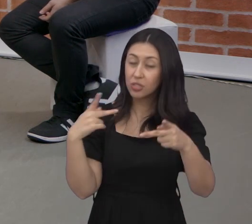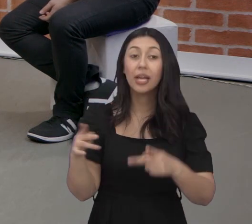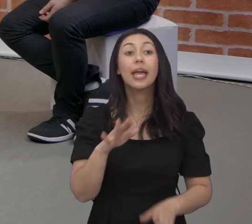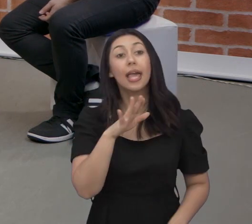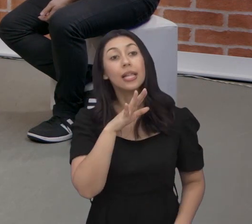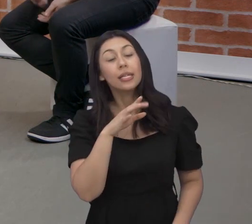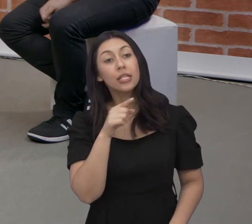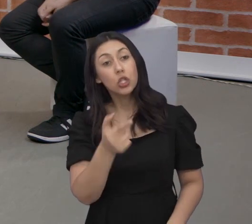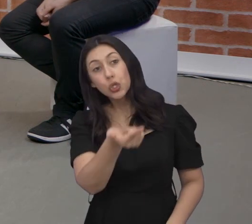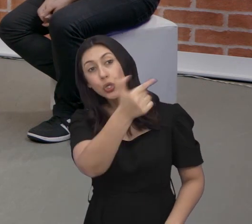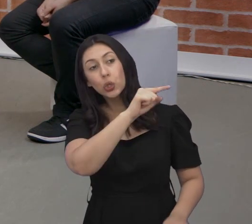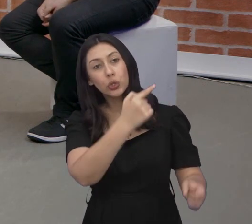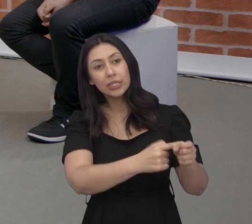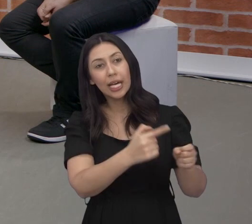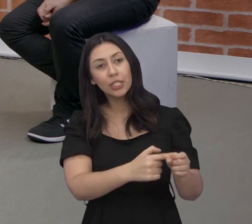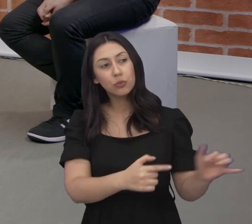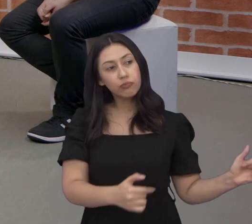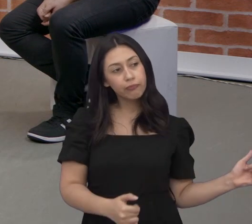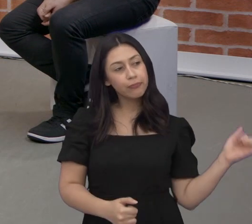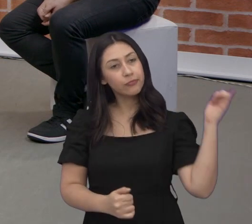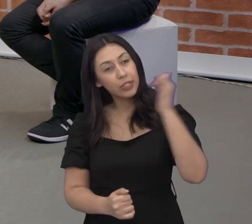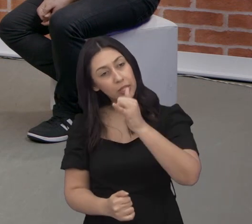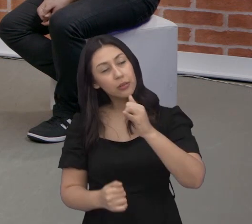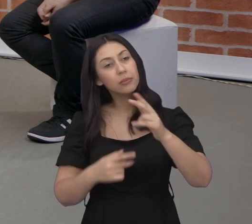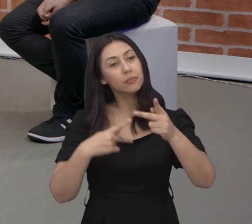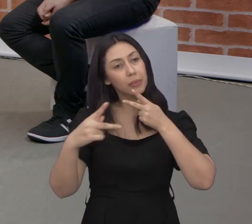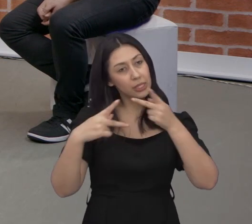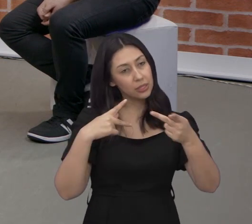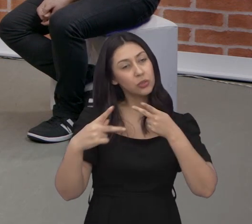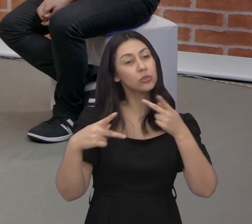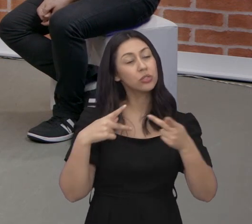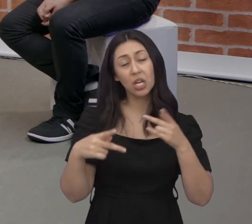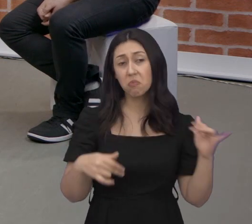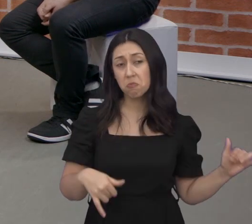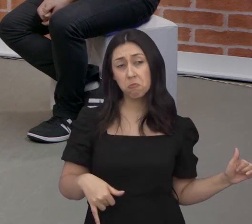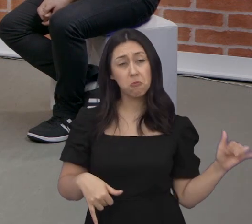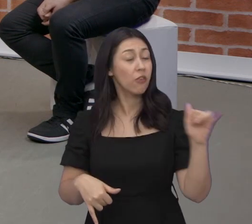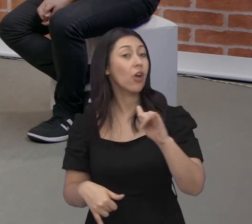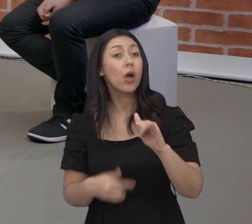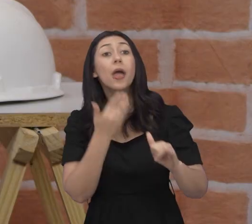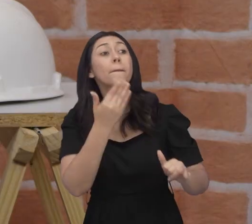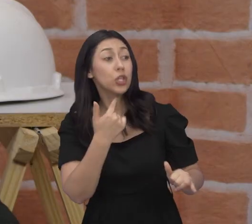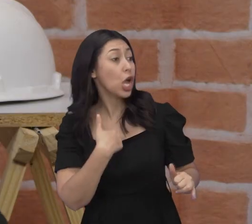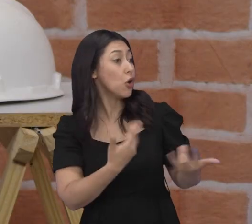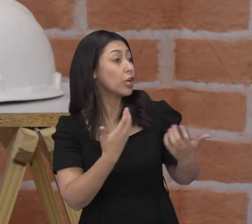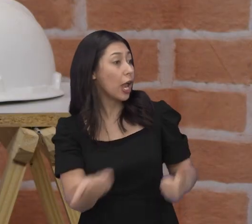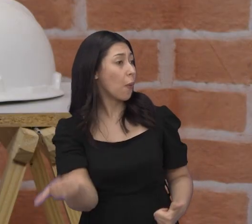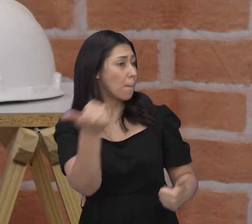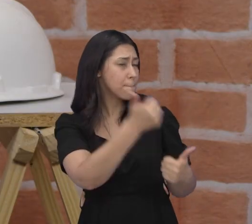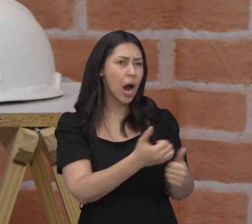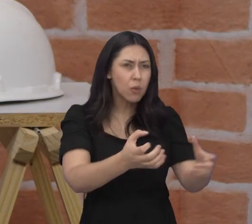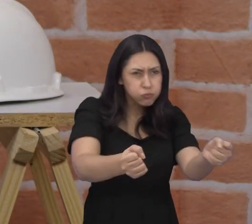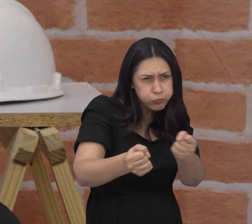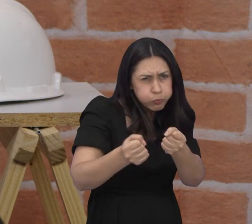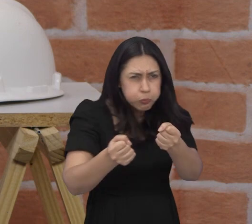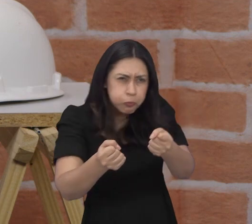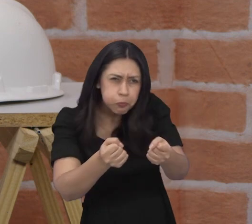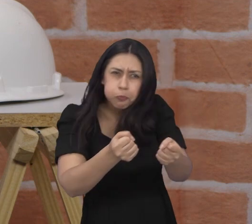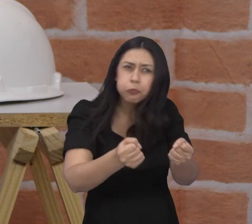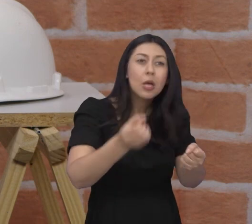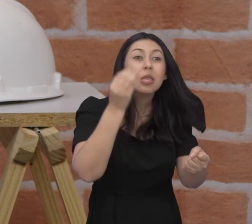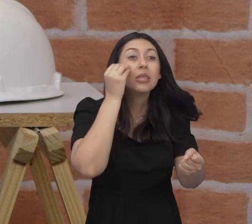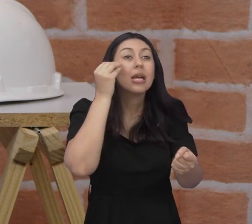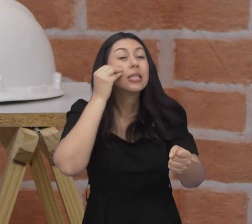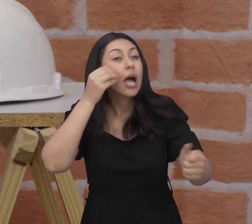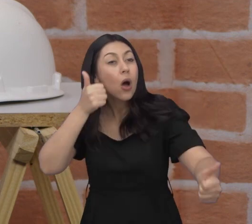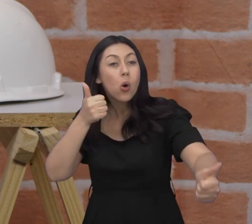São José. Ele estava vindo para São José dos Para Campos. São José. Isso. Foi Ele pelo estava meio vindo do no avião, caminho. daí ele mesmo pediu para assumir o comando da aeronave, que ele queria tentar